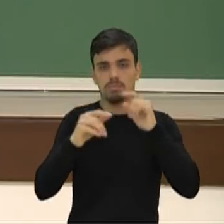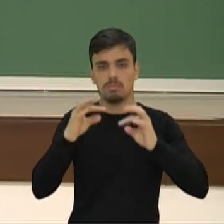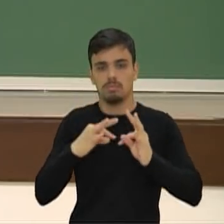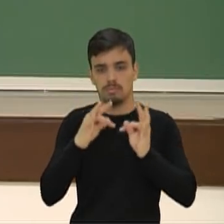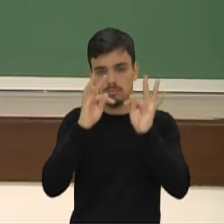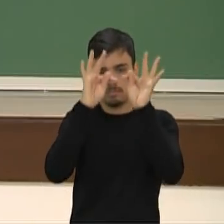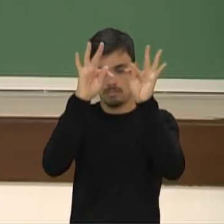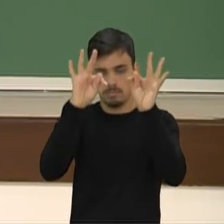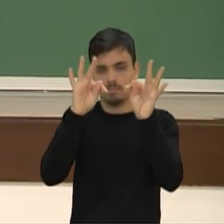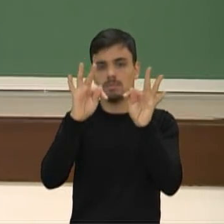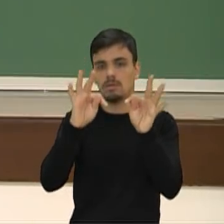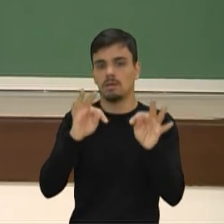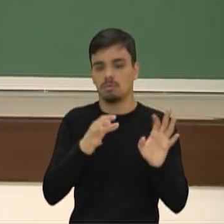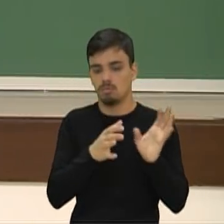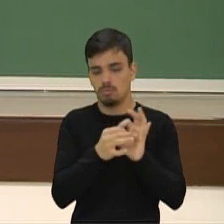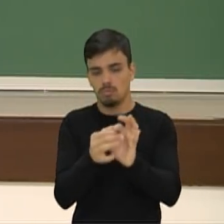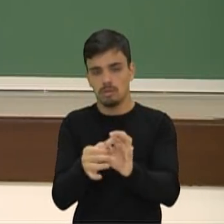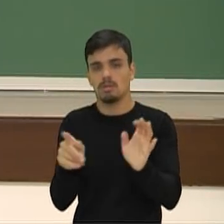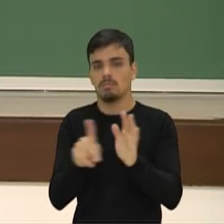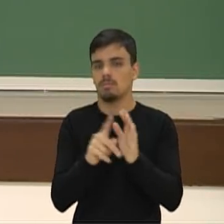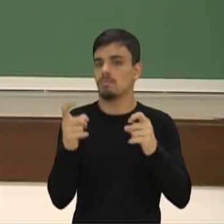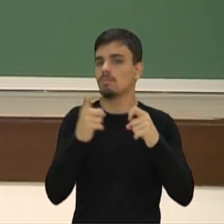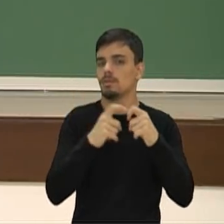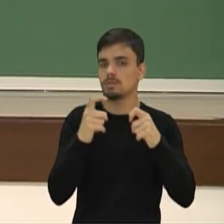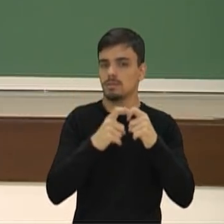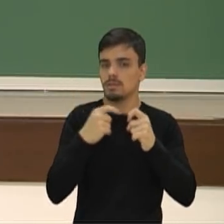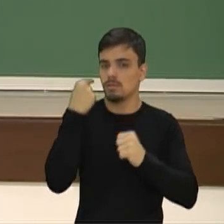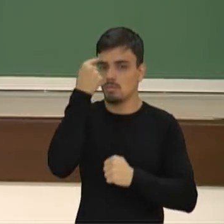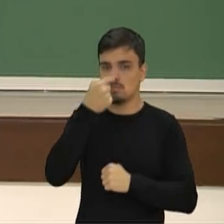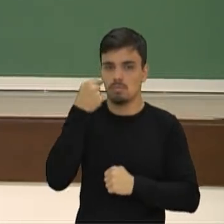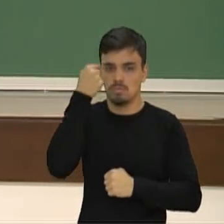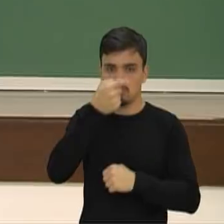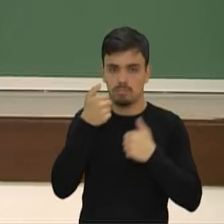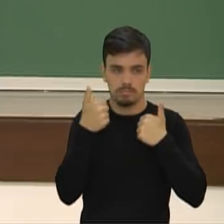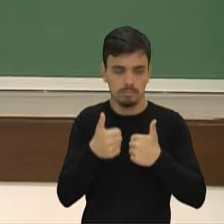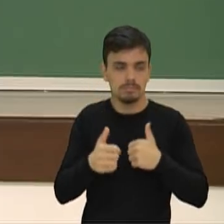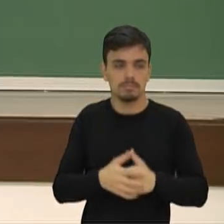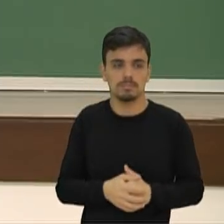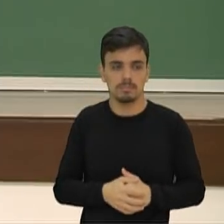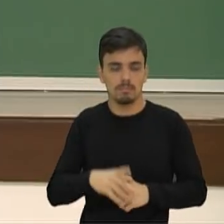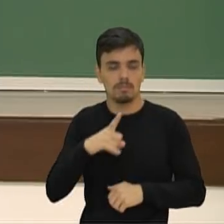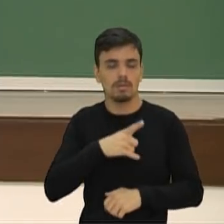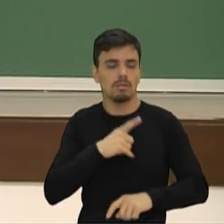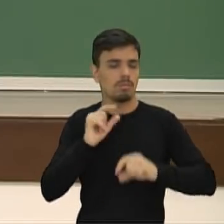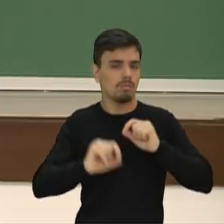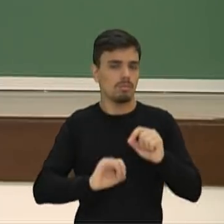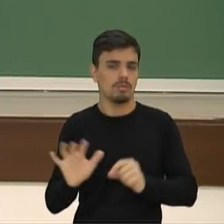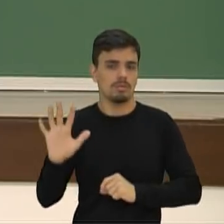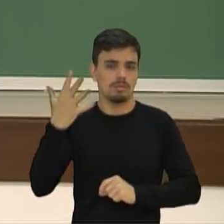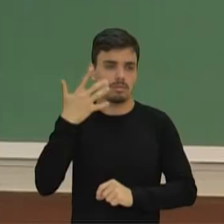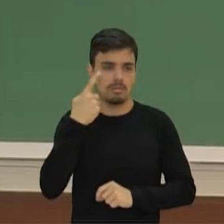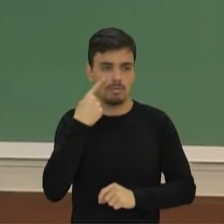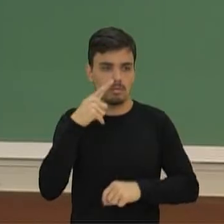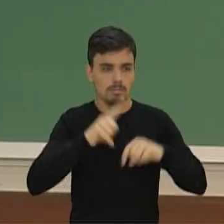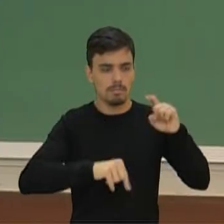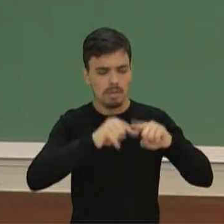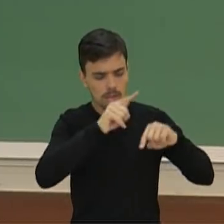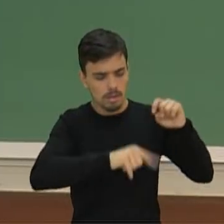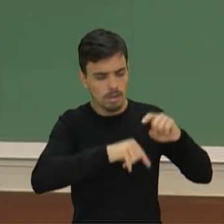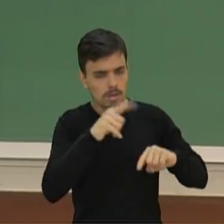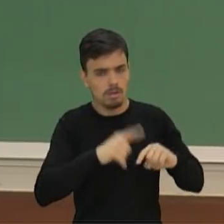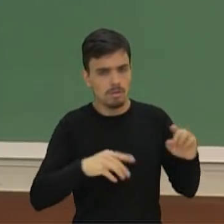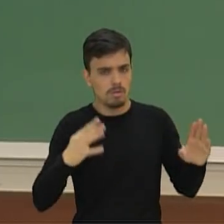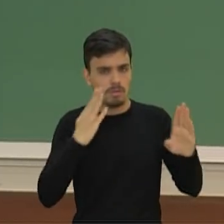da medicina ocular. Então, olha os avanços que tivemos ali. Então, o que acontece? Esses materiais todos